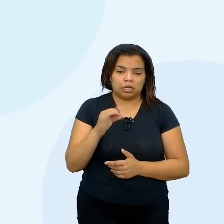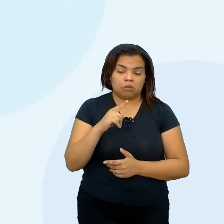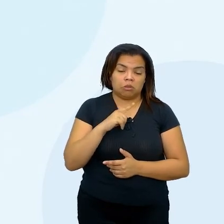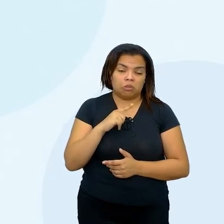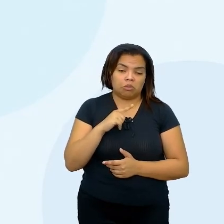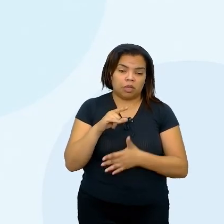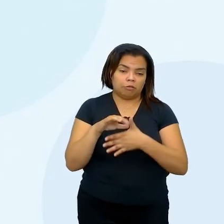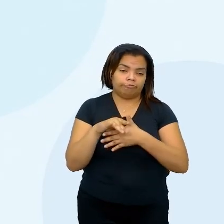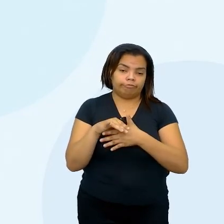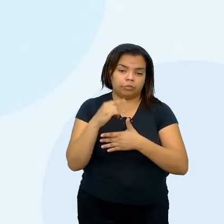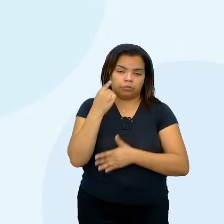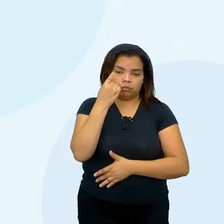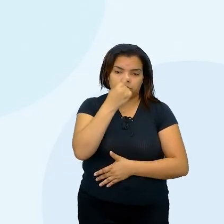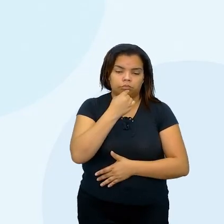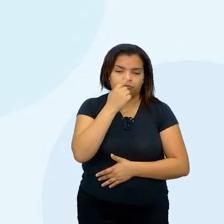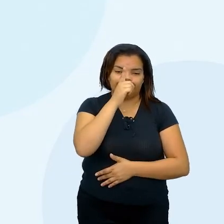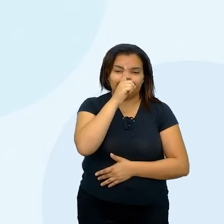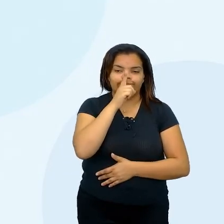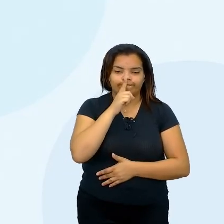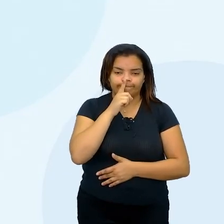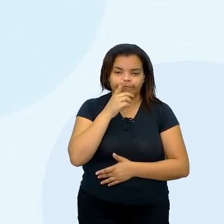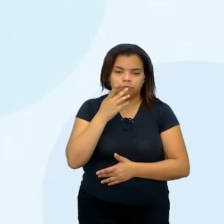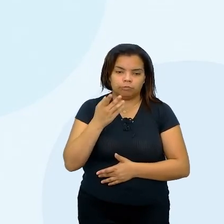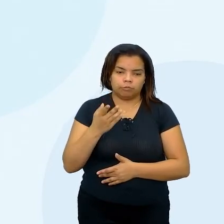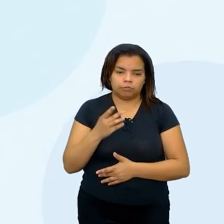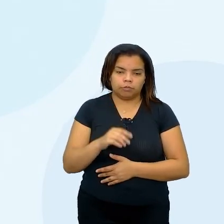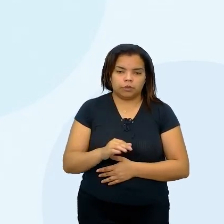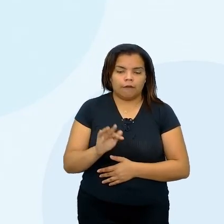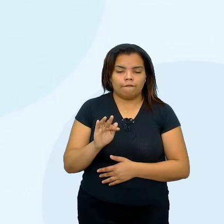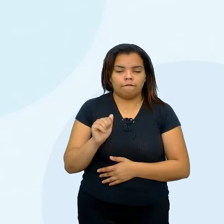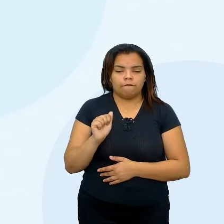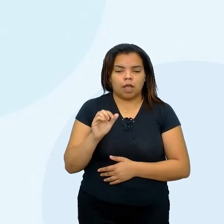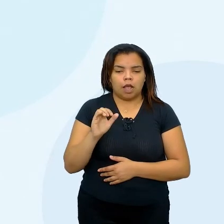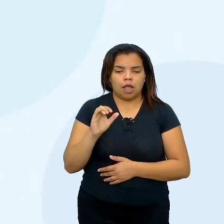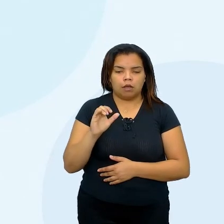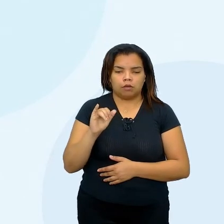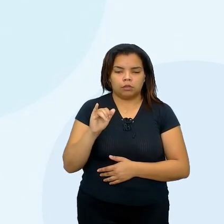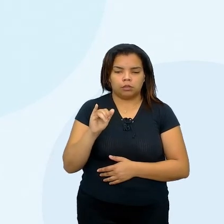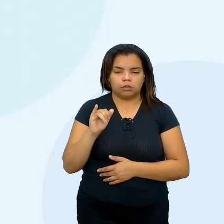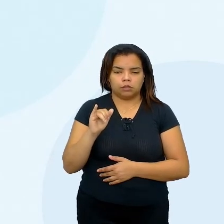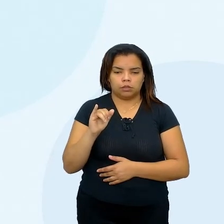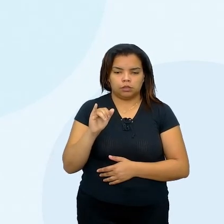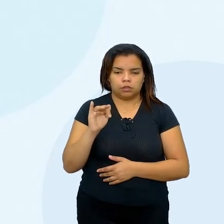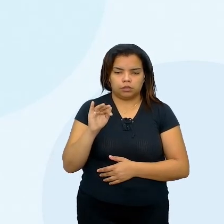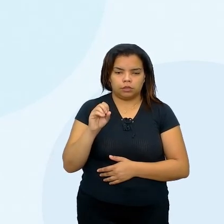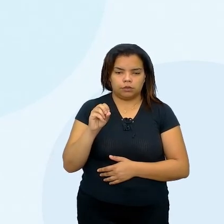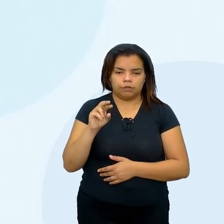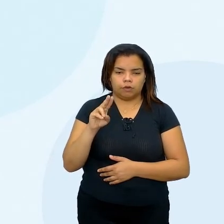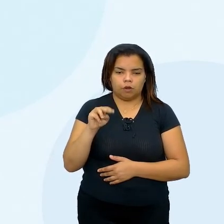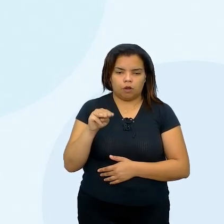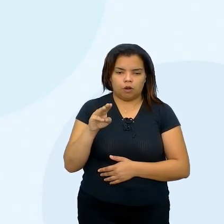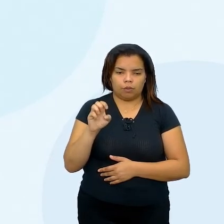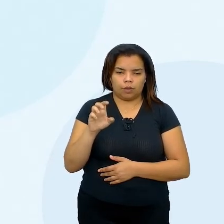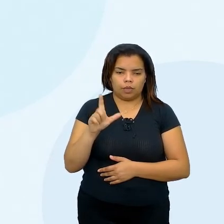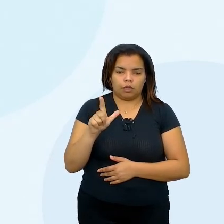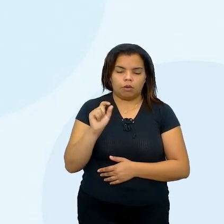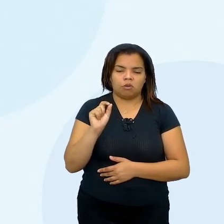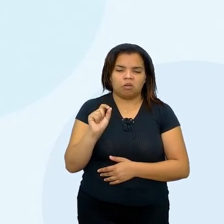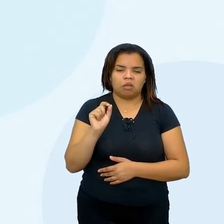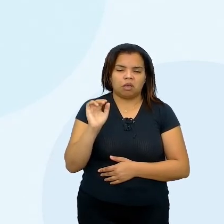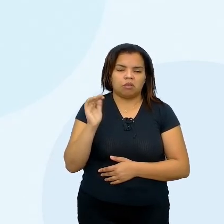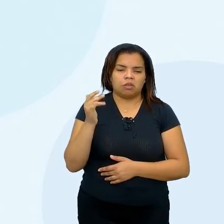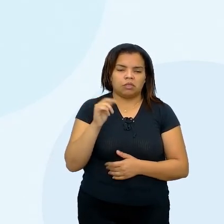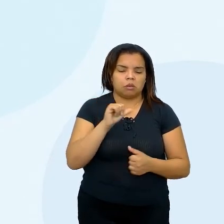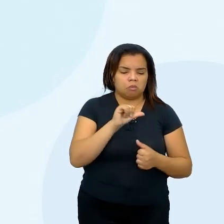anemia falciforme. Nesse caso, a mutação, o que acredita-se que aconteceu é que a mutação genética surgiu